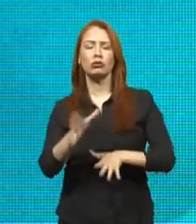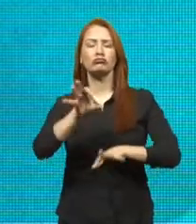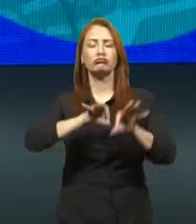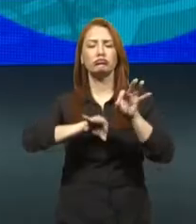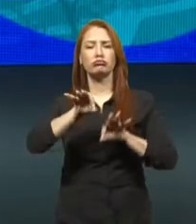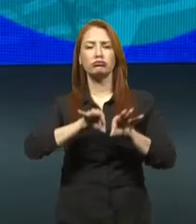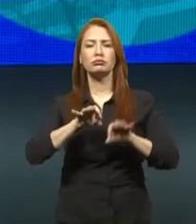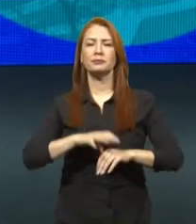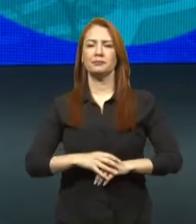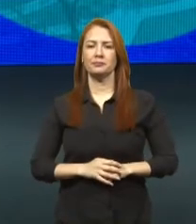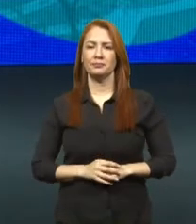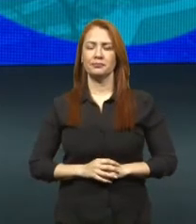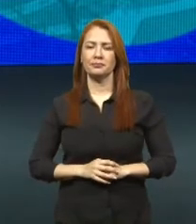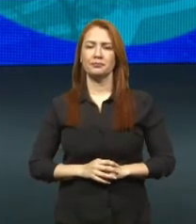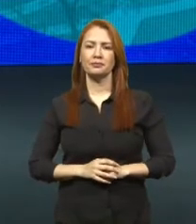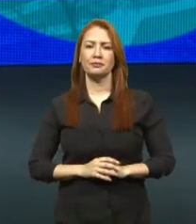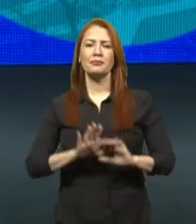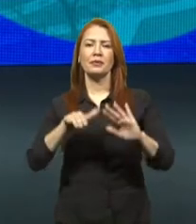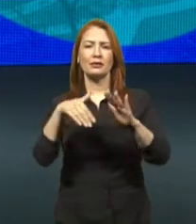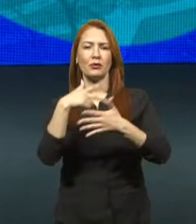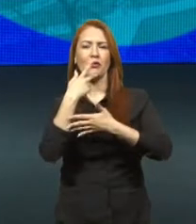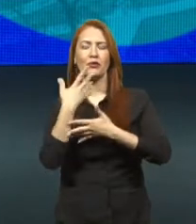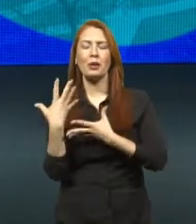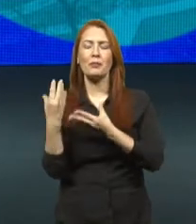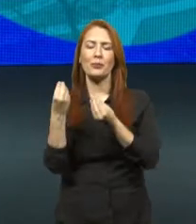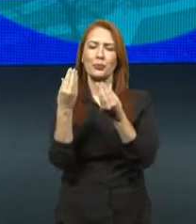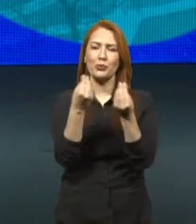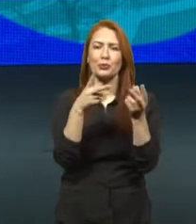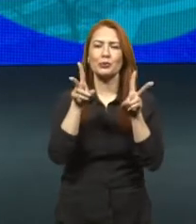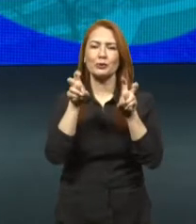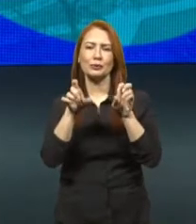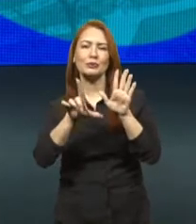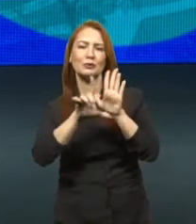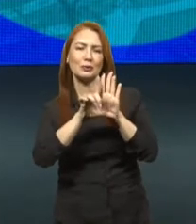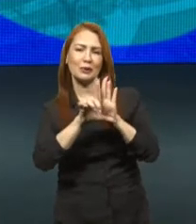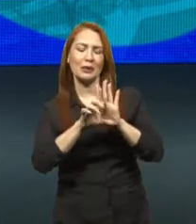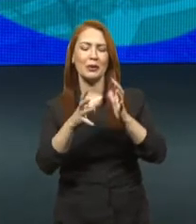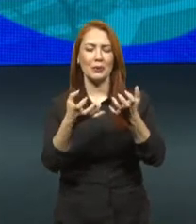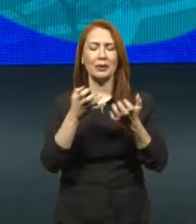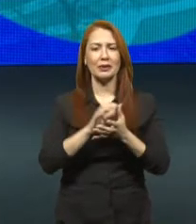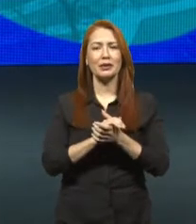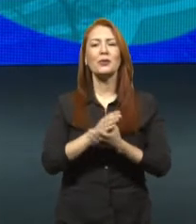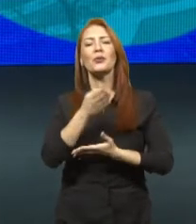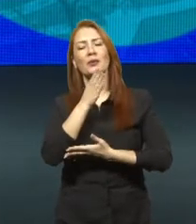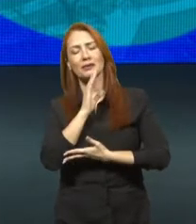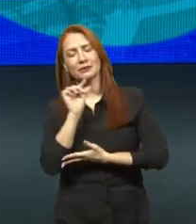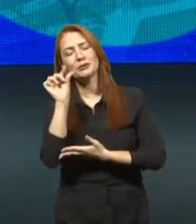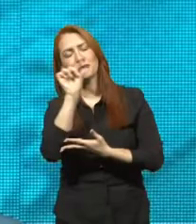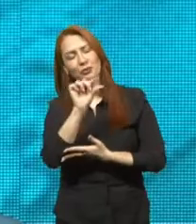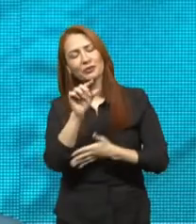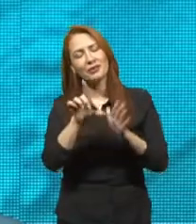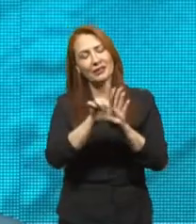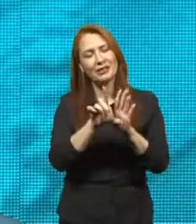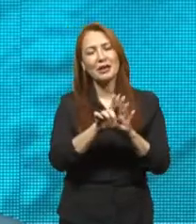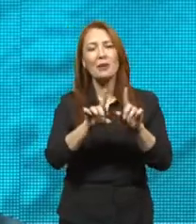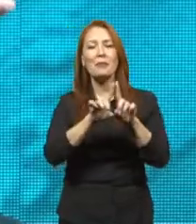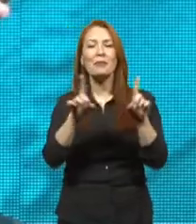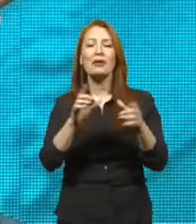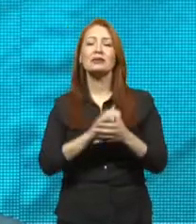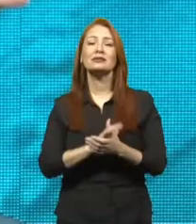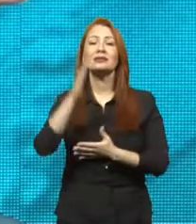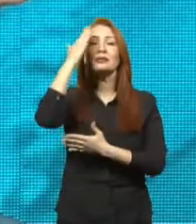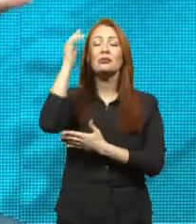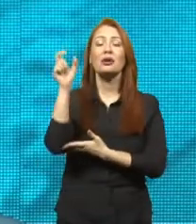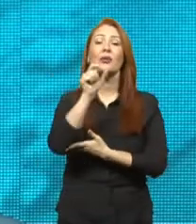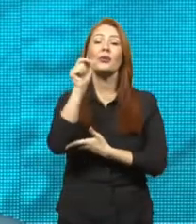legal. Então tá, a gente vai falar muito sobre essa lei, mas eu queria, além de conhecer um pouquinho ela, né, também conhecer a perspectiva das